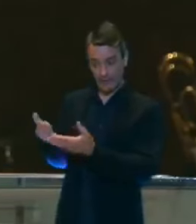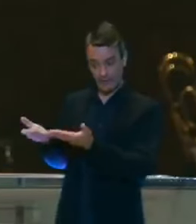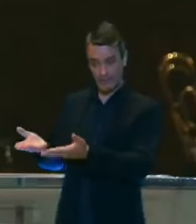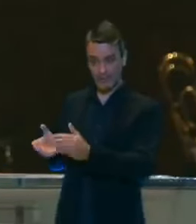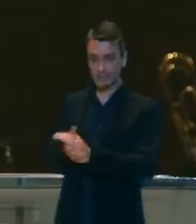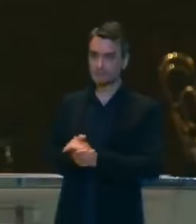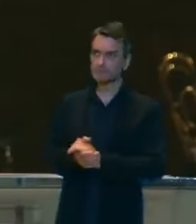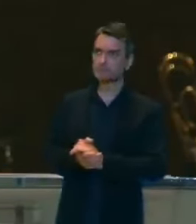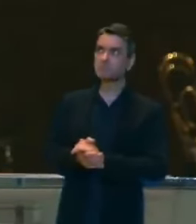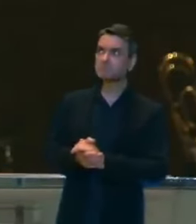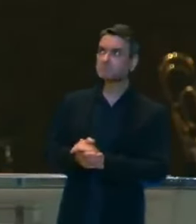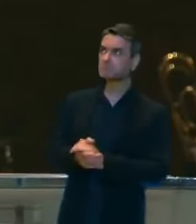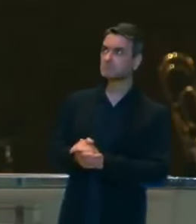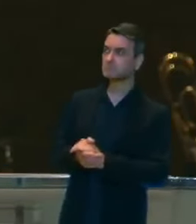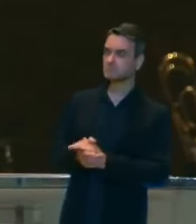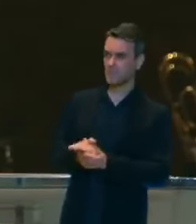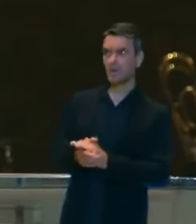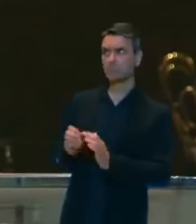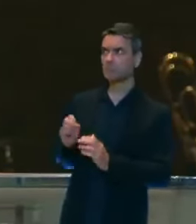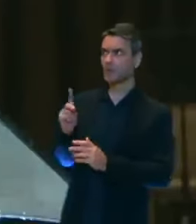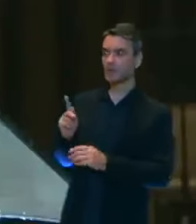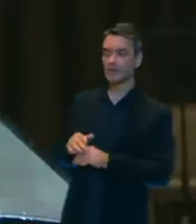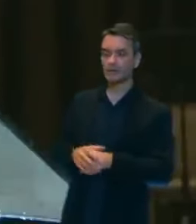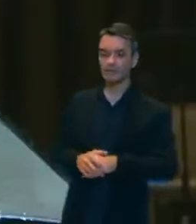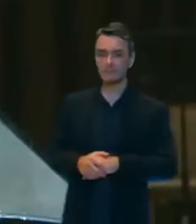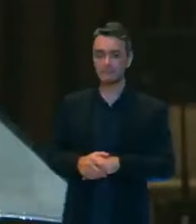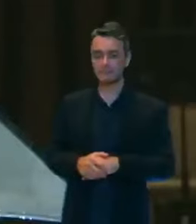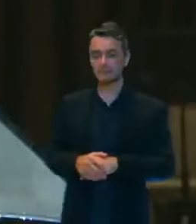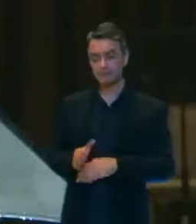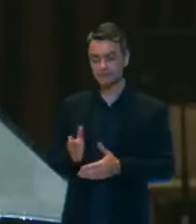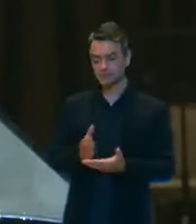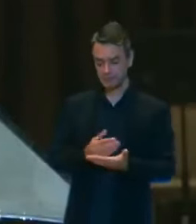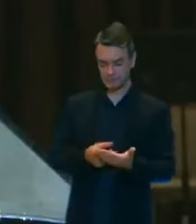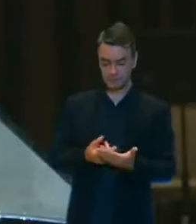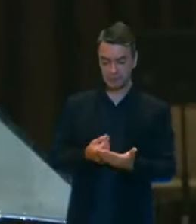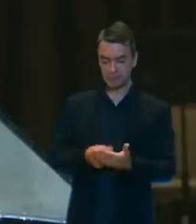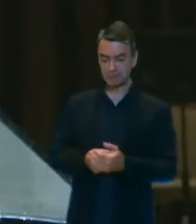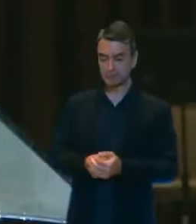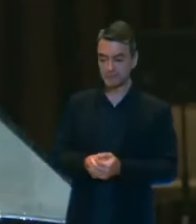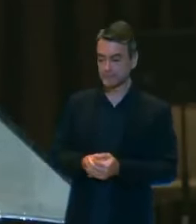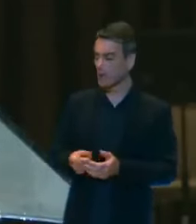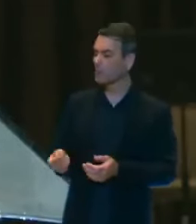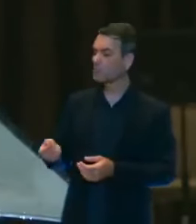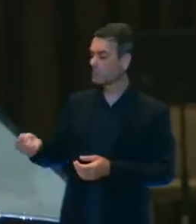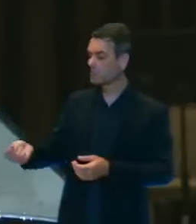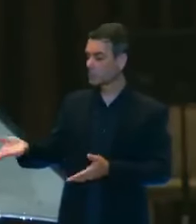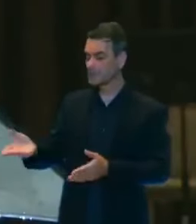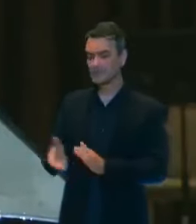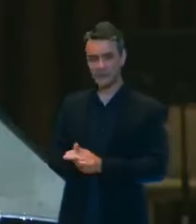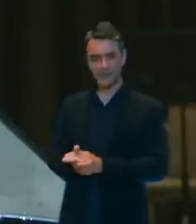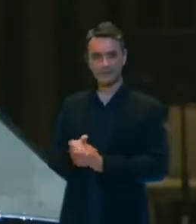Mas Deus, ah bom, tá bom. Aí eu separei um dinheiro. Chegou e falou assim, ó, isso aqui é para a senhora.